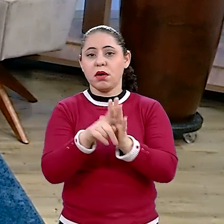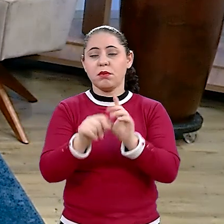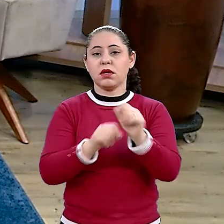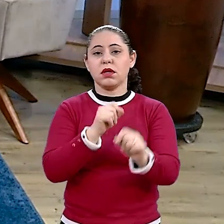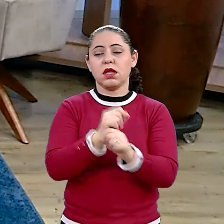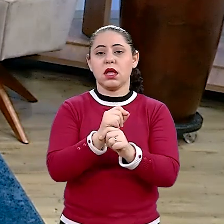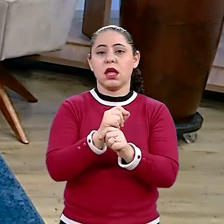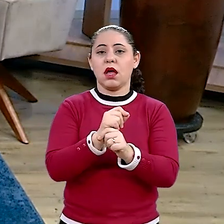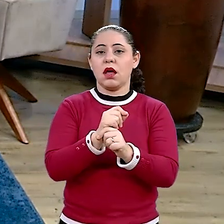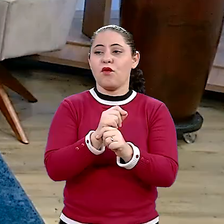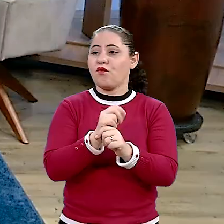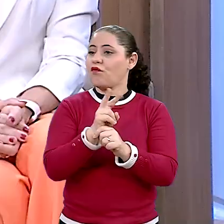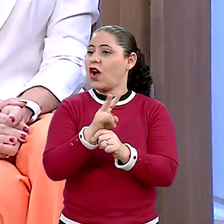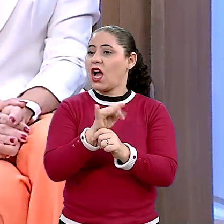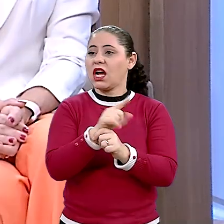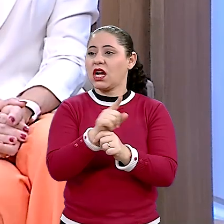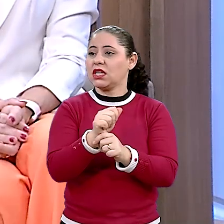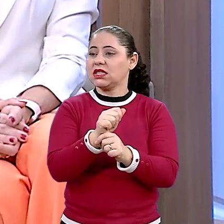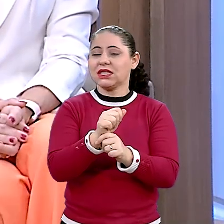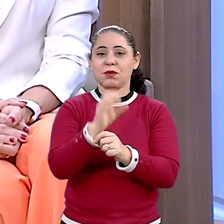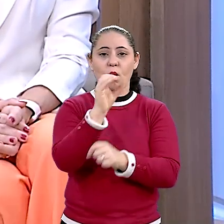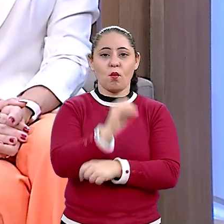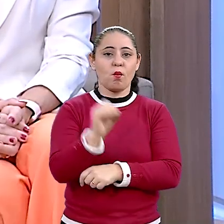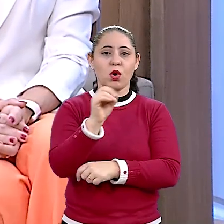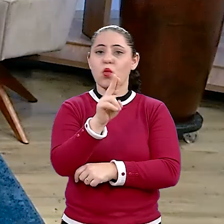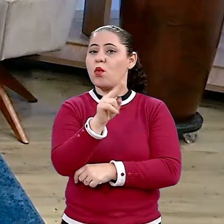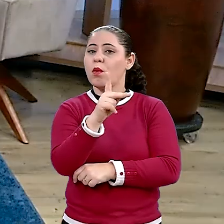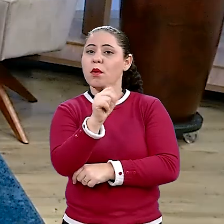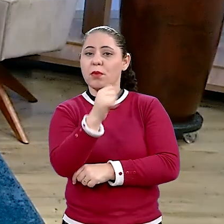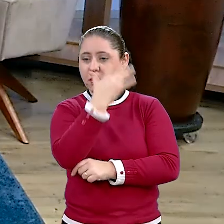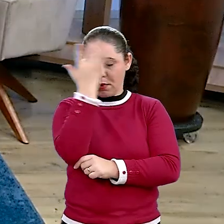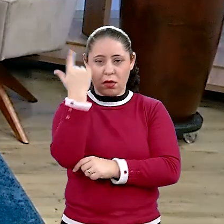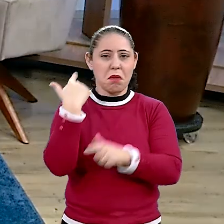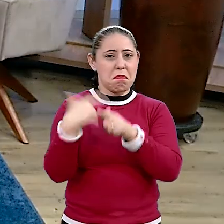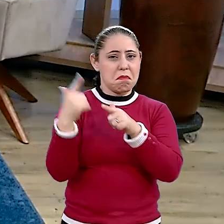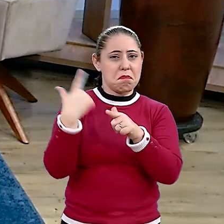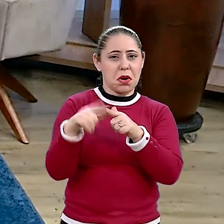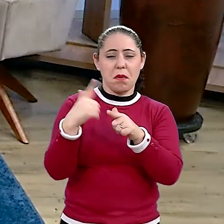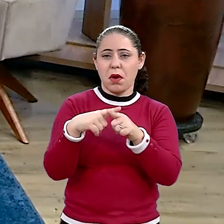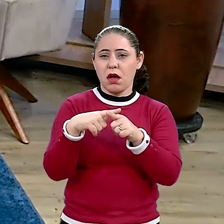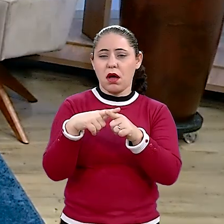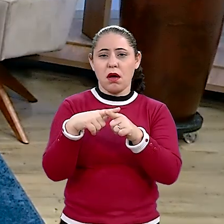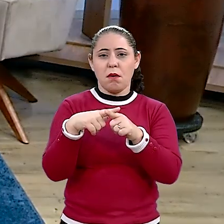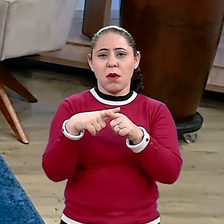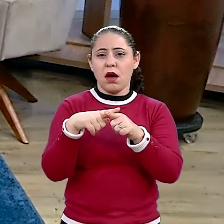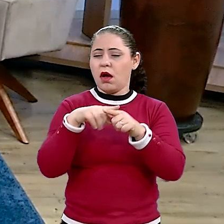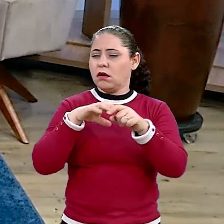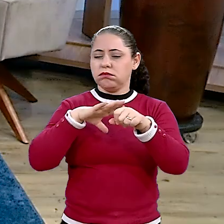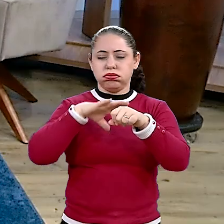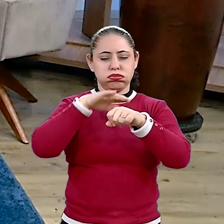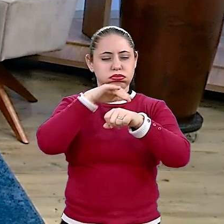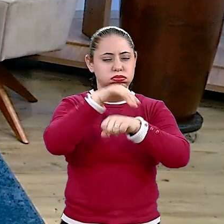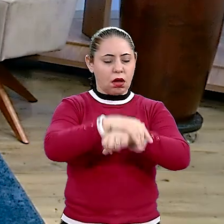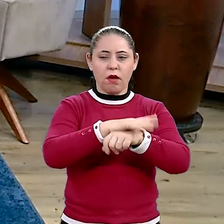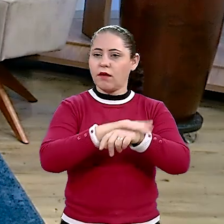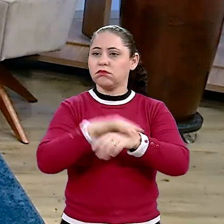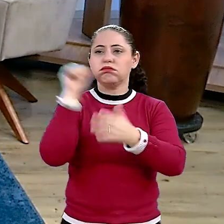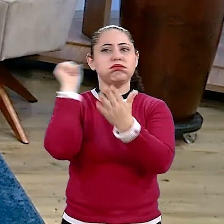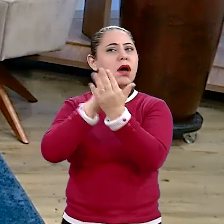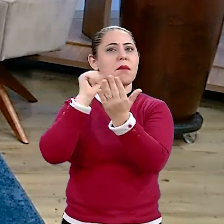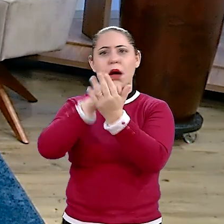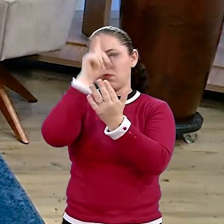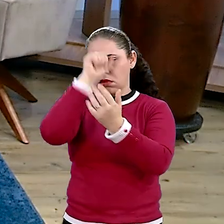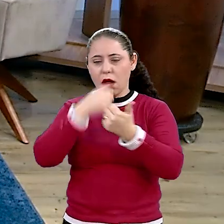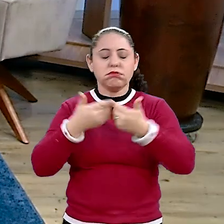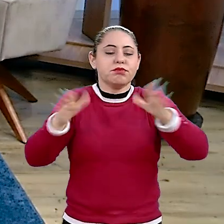com vaga zero, entra dentro da UPA, o sujeito tem um problema na noite, tem um piripaque na noite, vai ter que bater dentro do